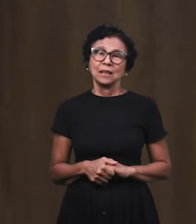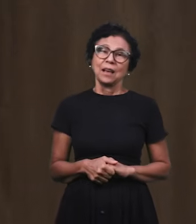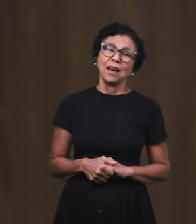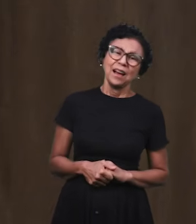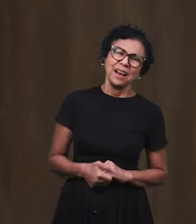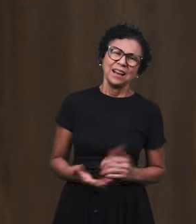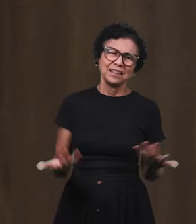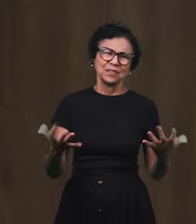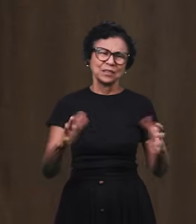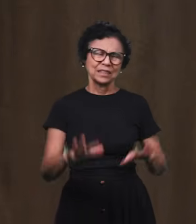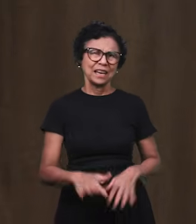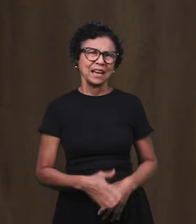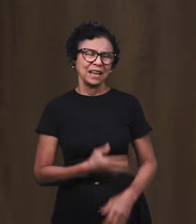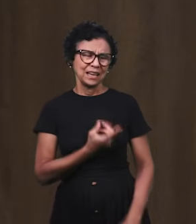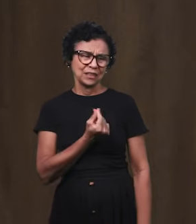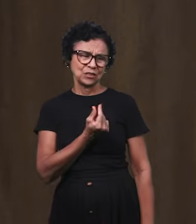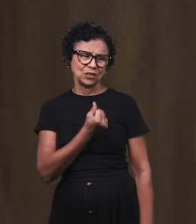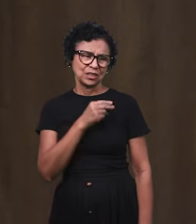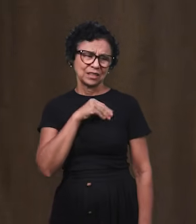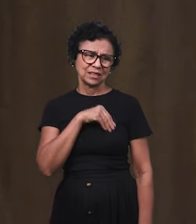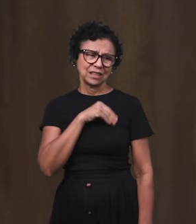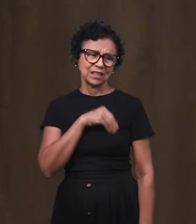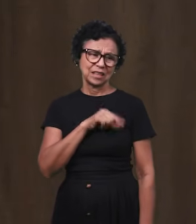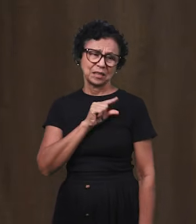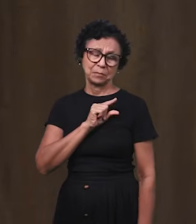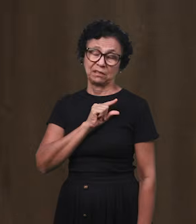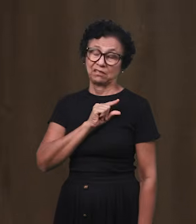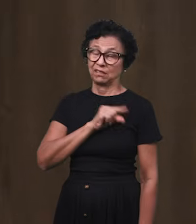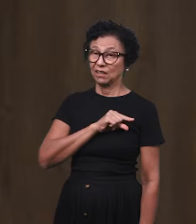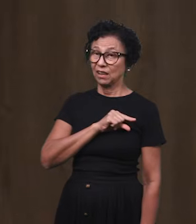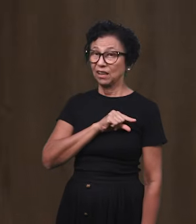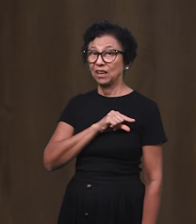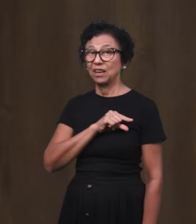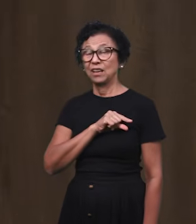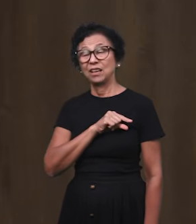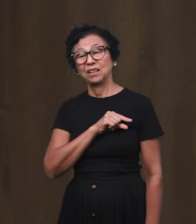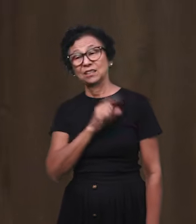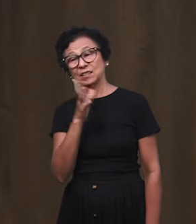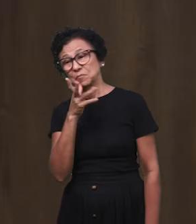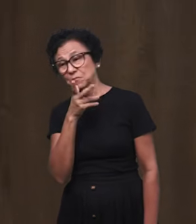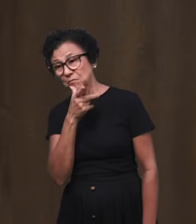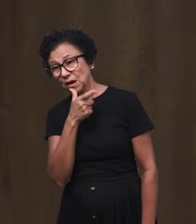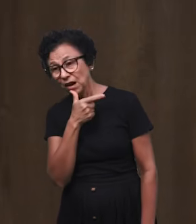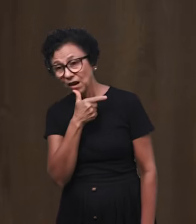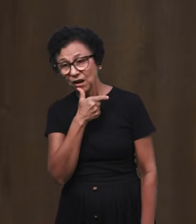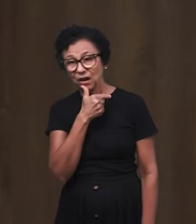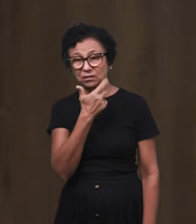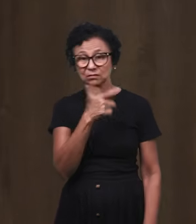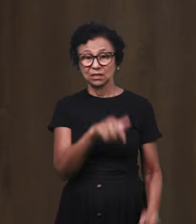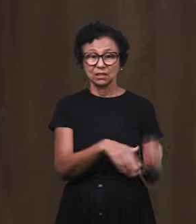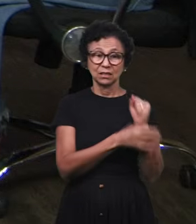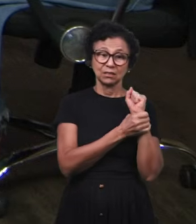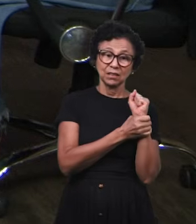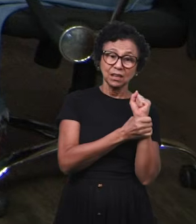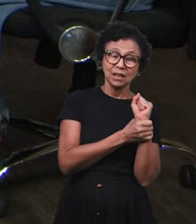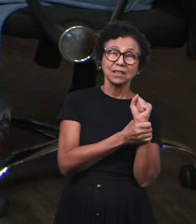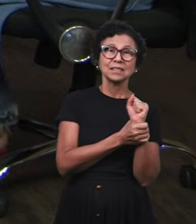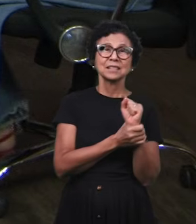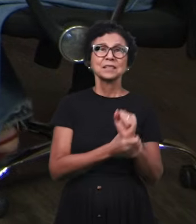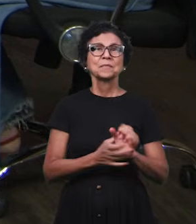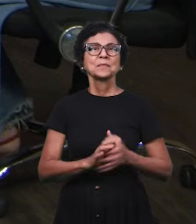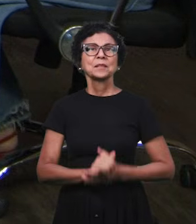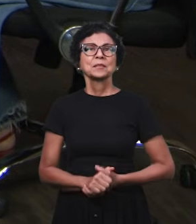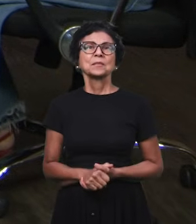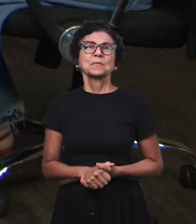pouco demorado, não tem estabilidade. Mas, assim, advogar é muito bom e desafiador. Eu torço muito pela